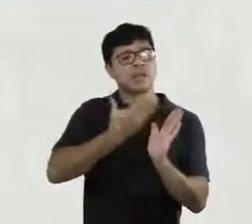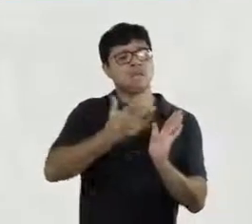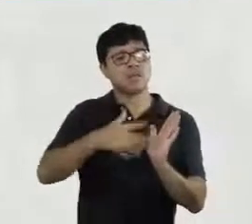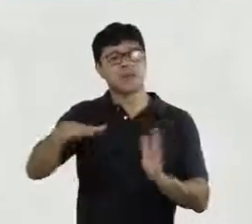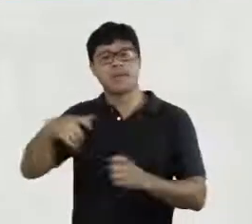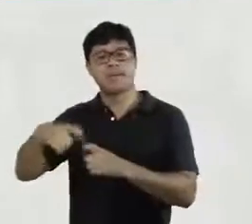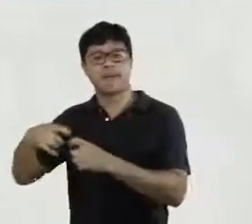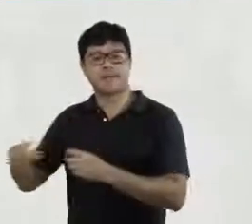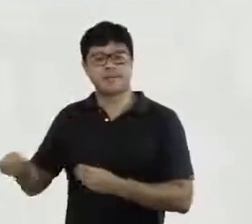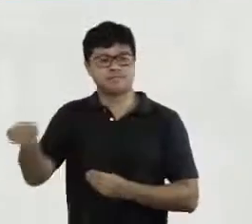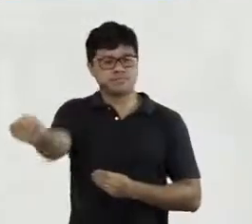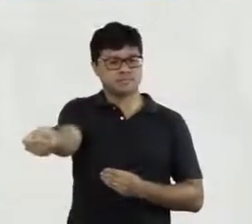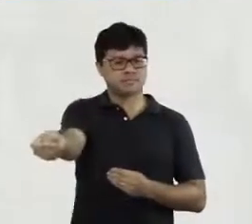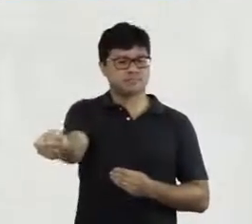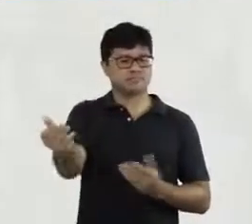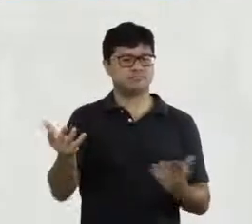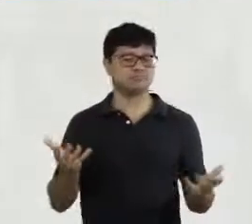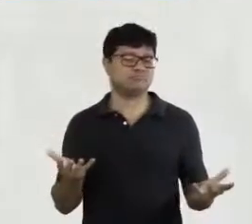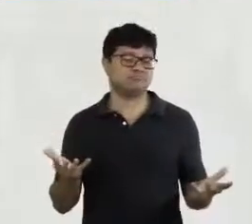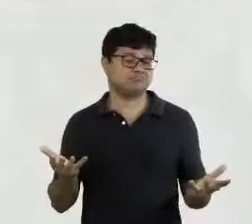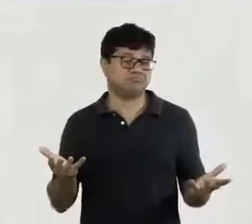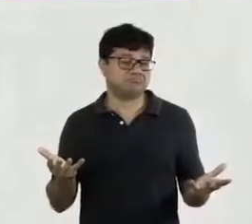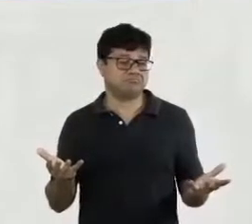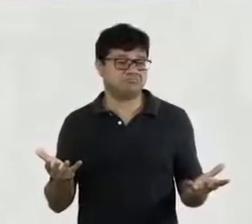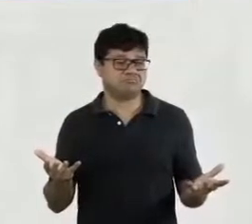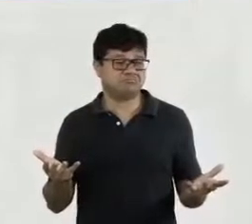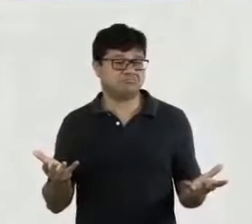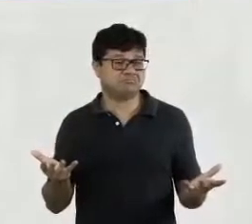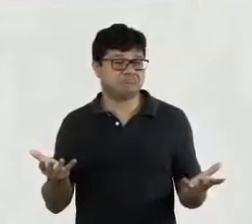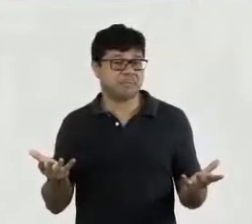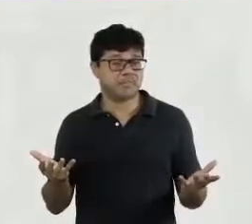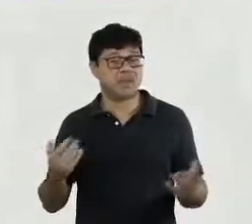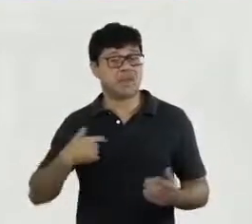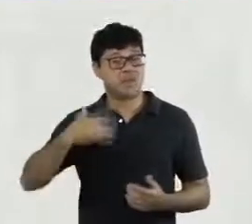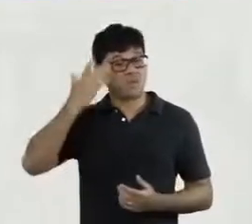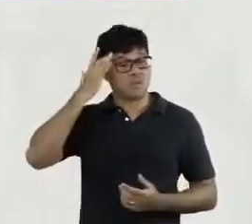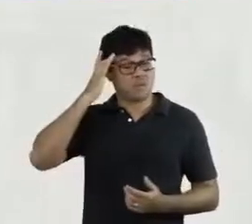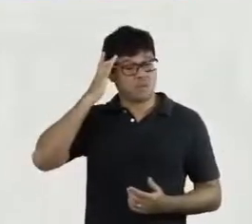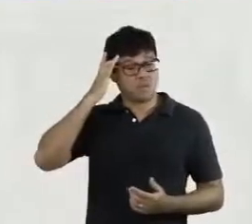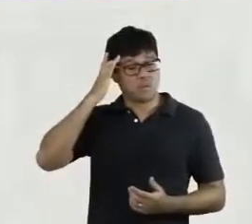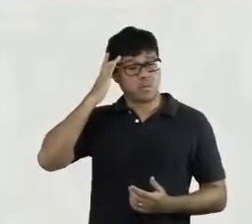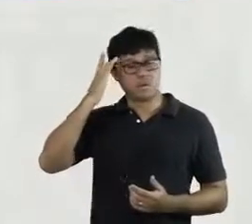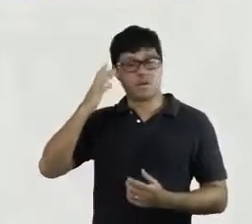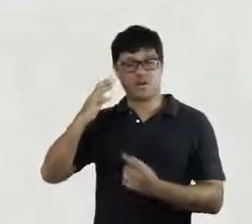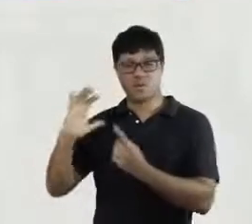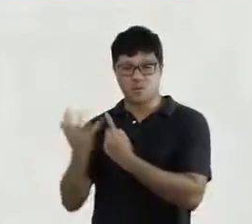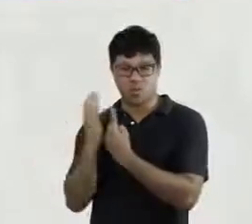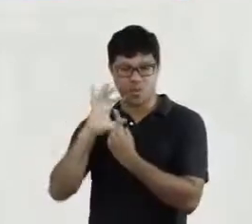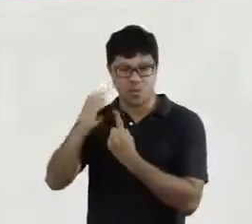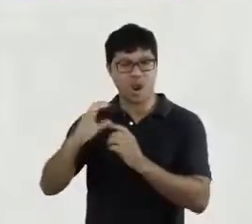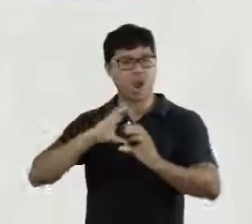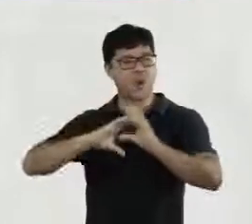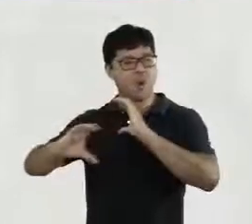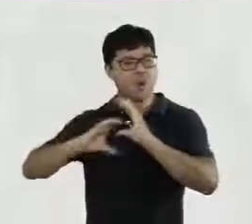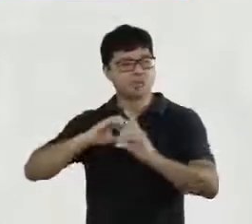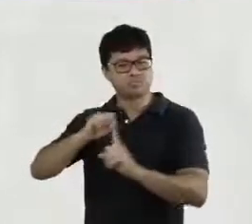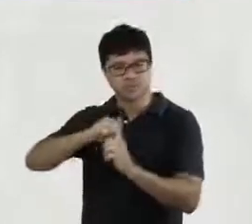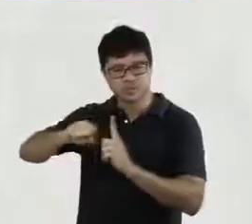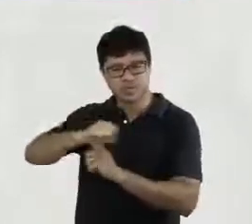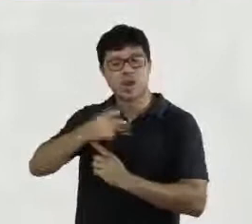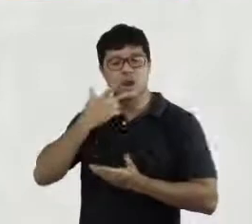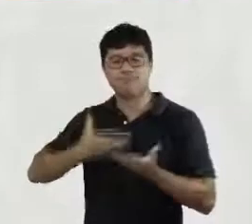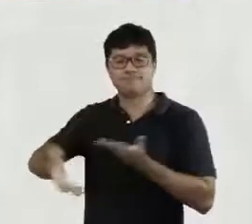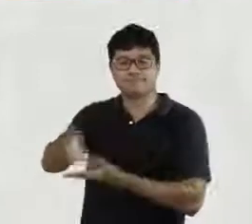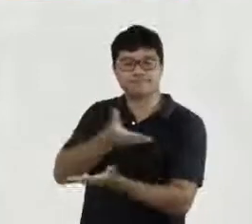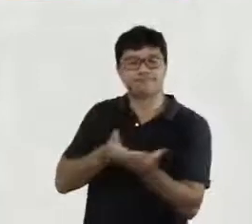área médica, né? Então, eu acho que o fato social da comunicação é a